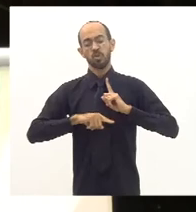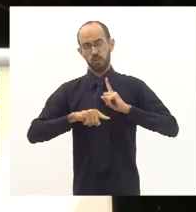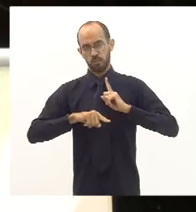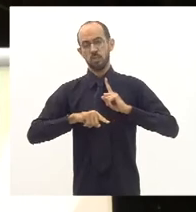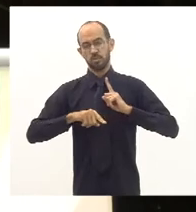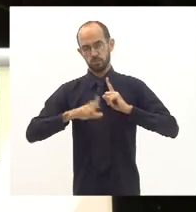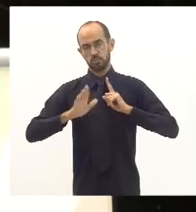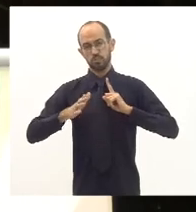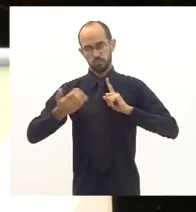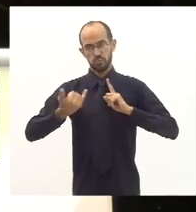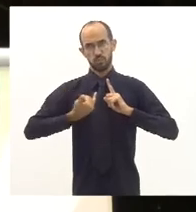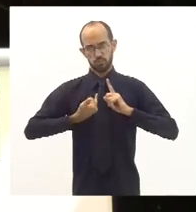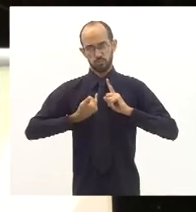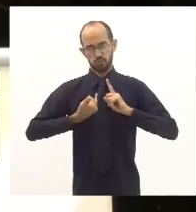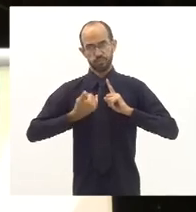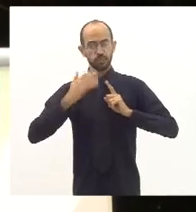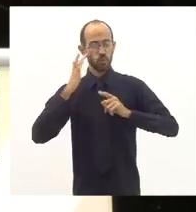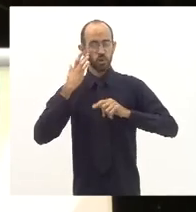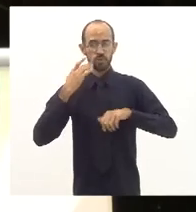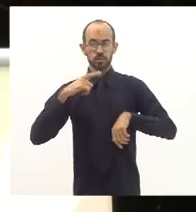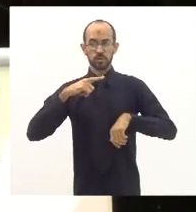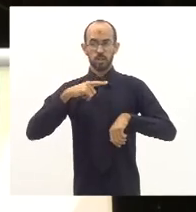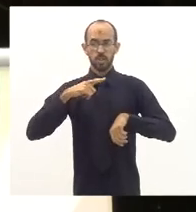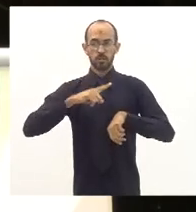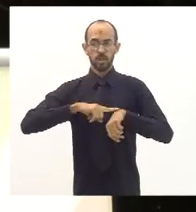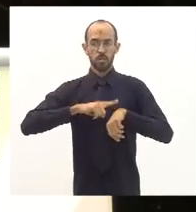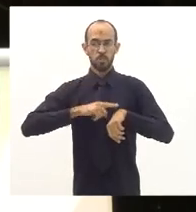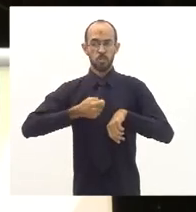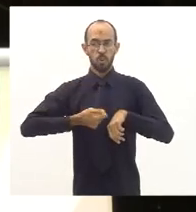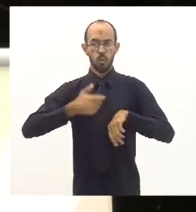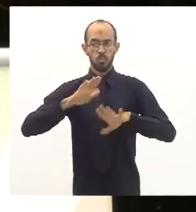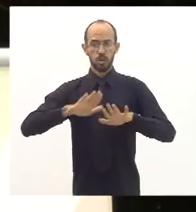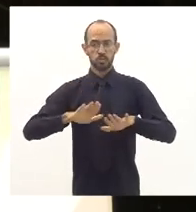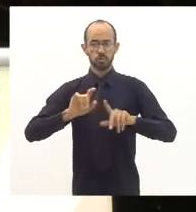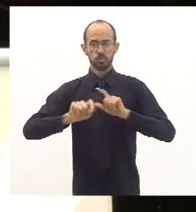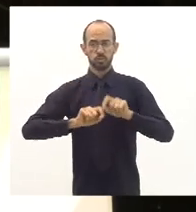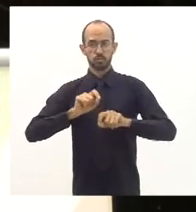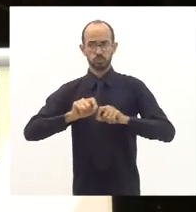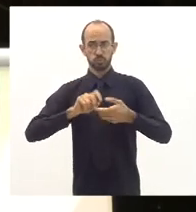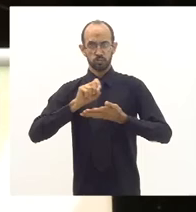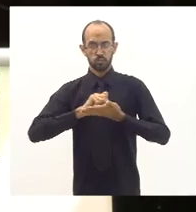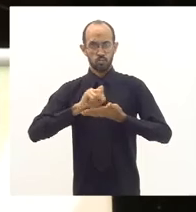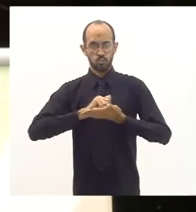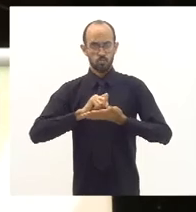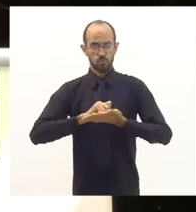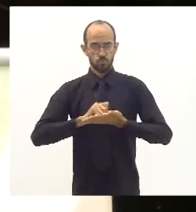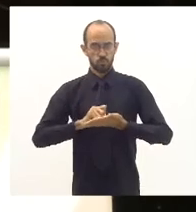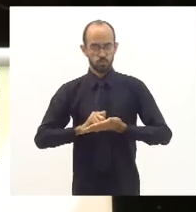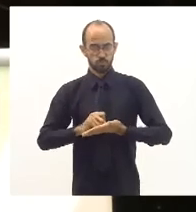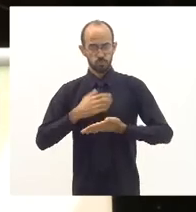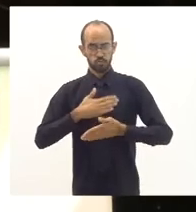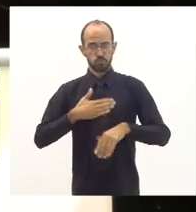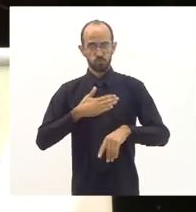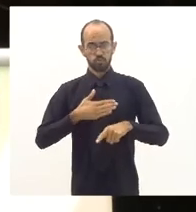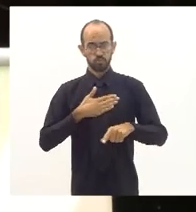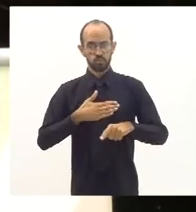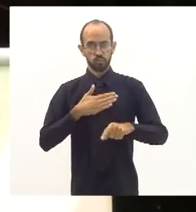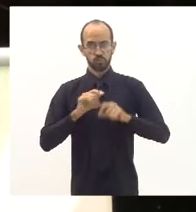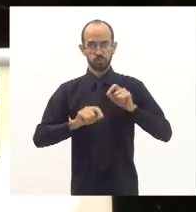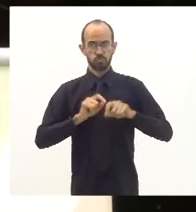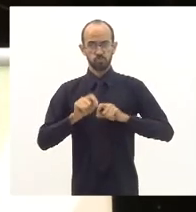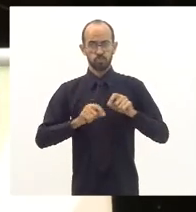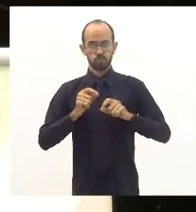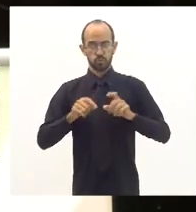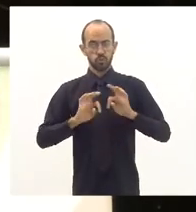bom, eu acho que eu tenho pouco tempo também para falar. Basicamente, assim, o que eu anotei, mas eu gostaria, assim, de que